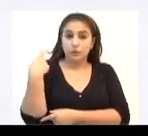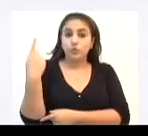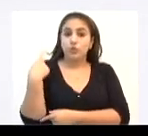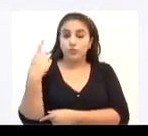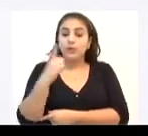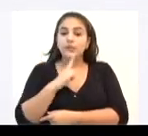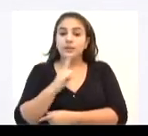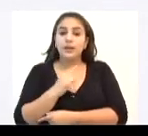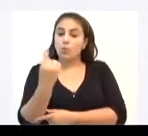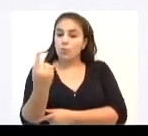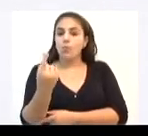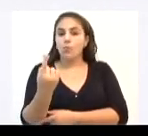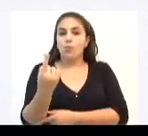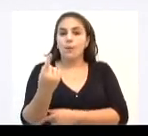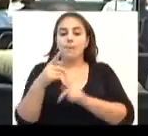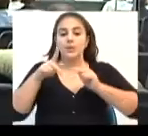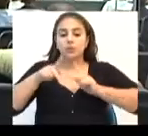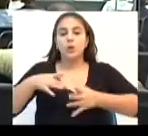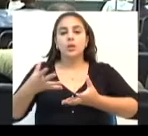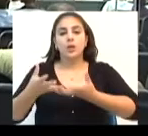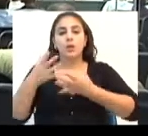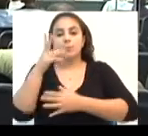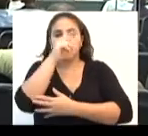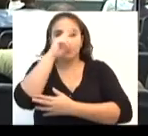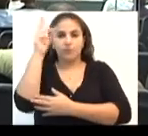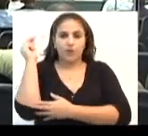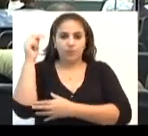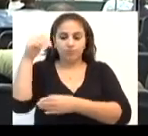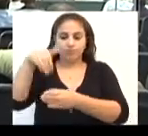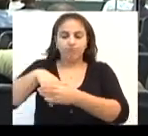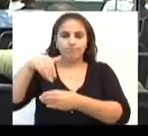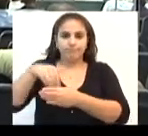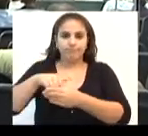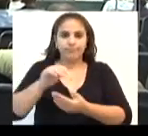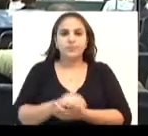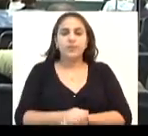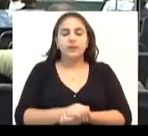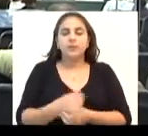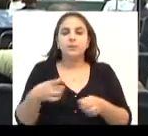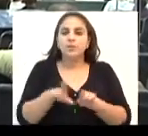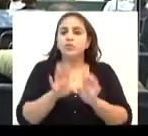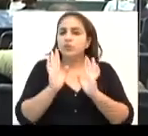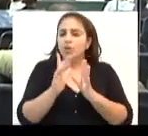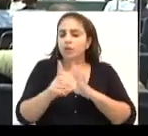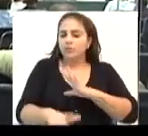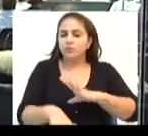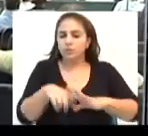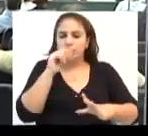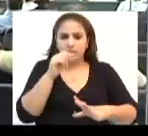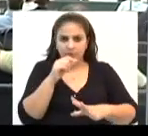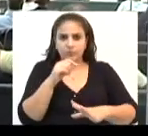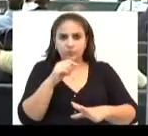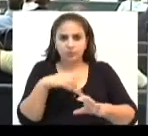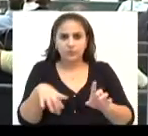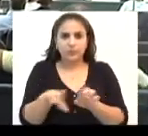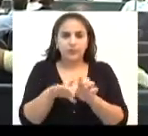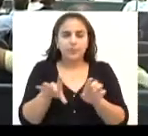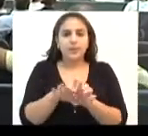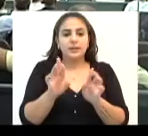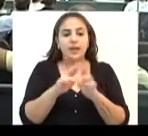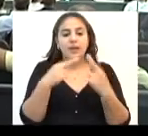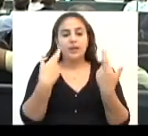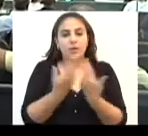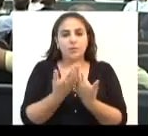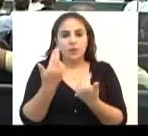prefeito nas próximas eleições. Já foi decidido, foi por aclamação na segunda-feira, numa reunião do diretório às